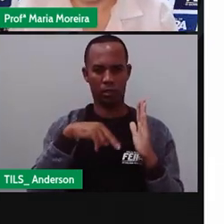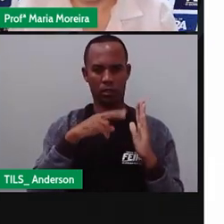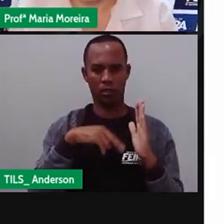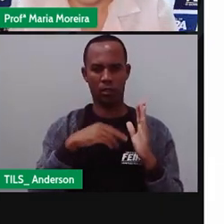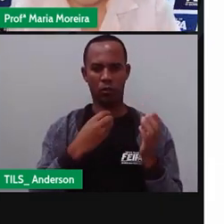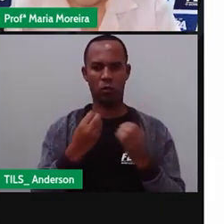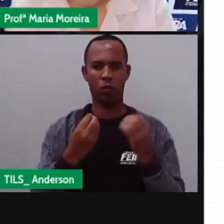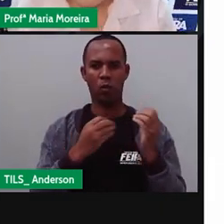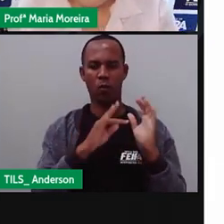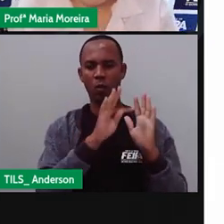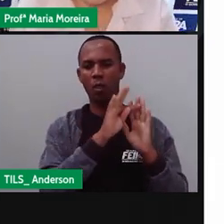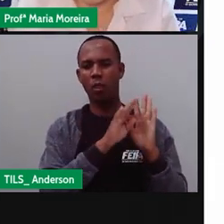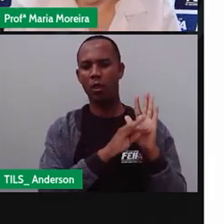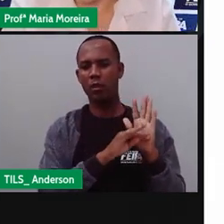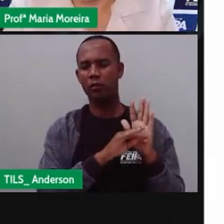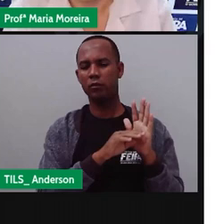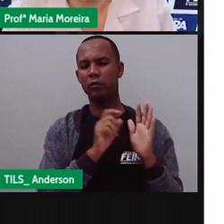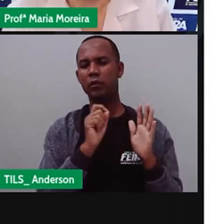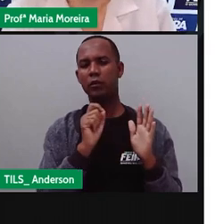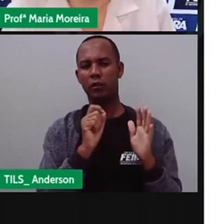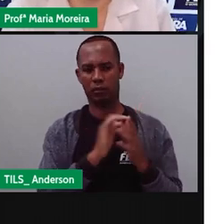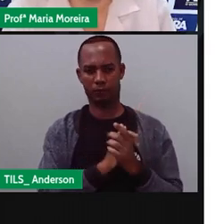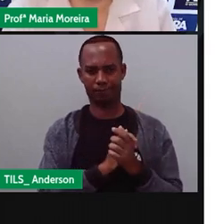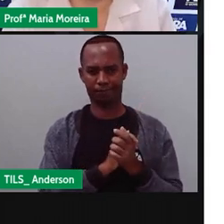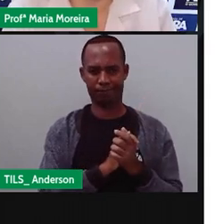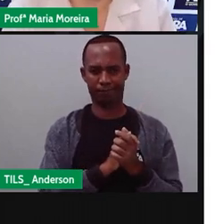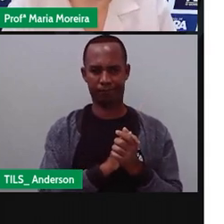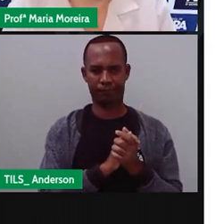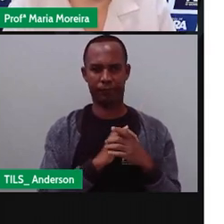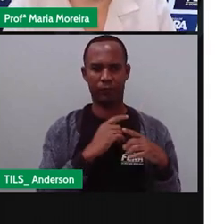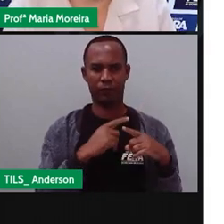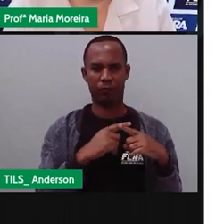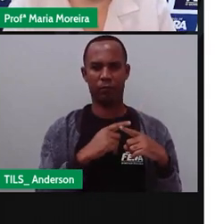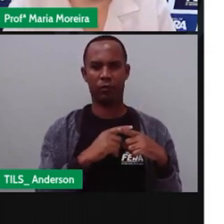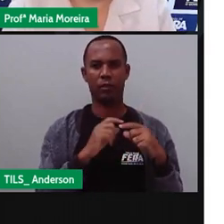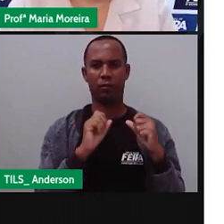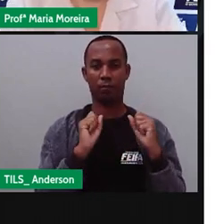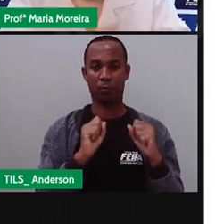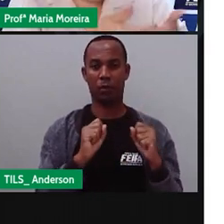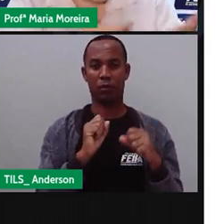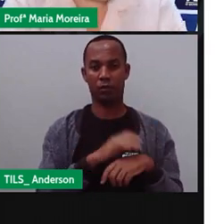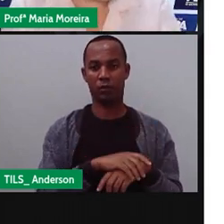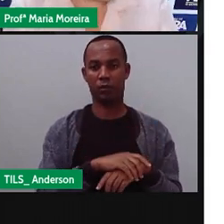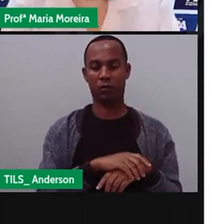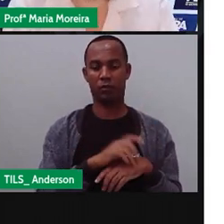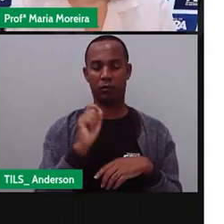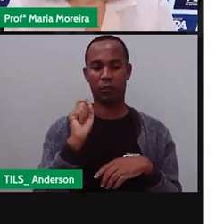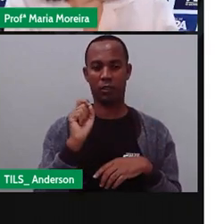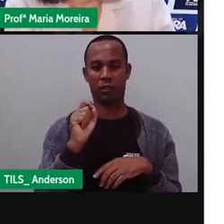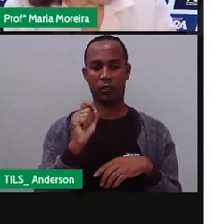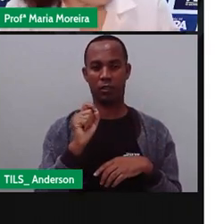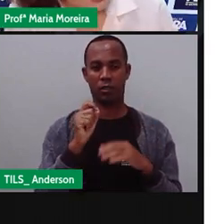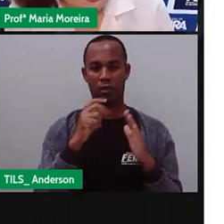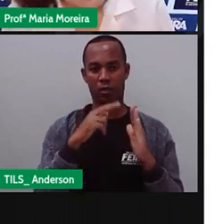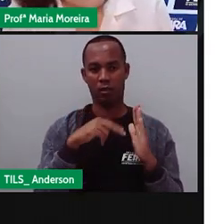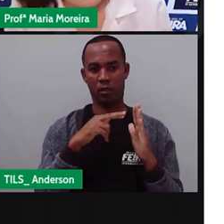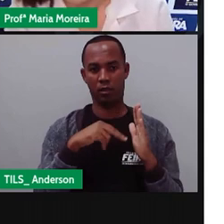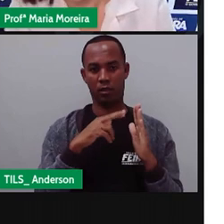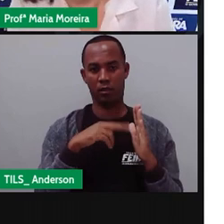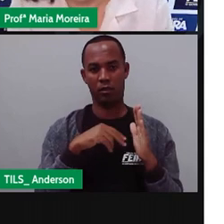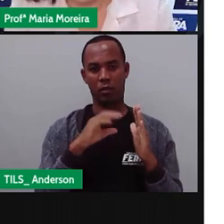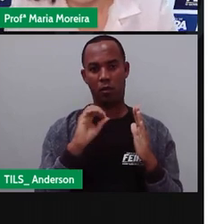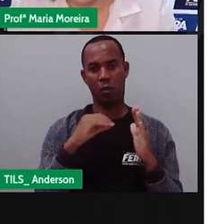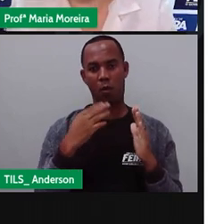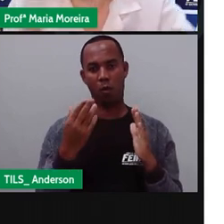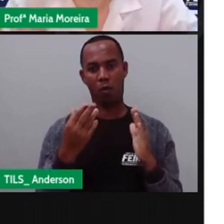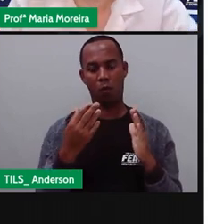seu texto, por que a Prata está falando sobre quem ouve e sobre quem lê? Porque eu posso escrever um texto e fazer a leitura. Então, por exemplo, eu posso escrever um texto aqui